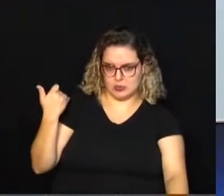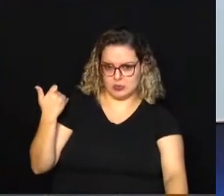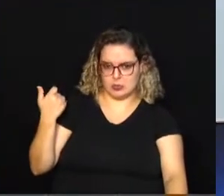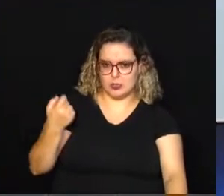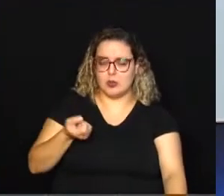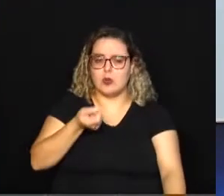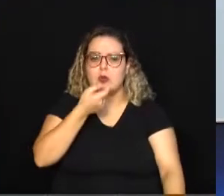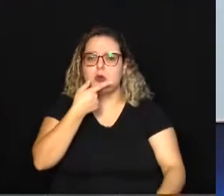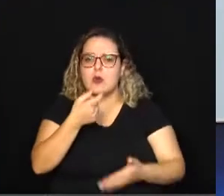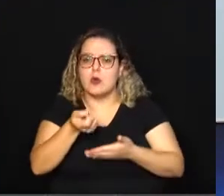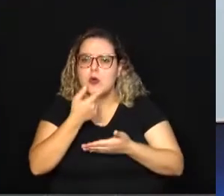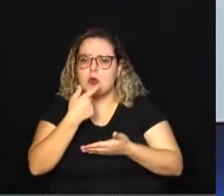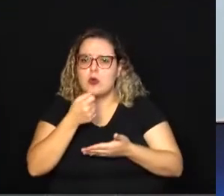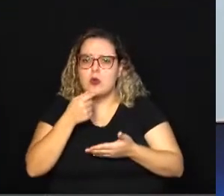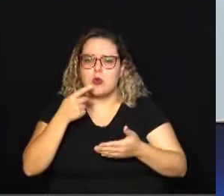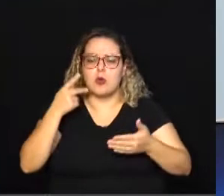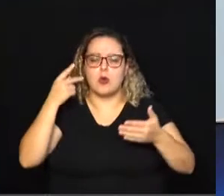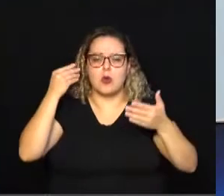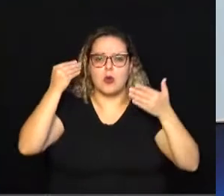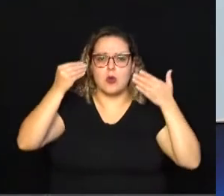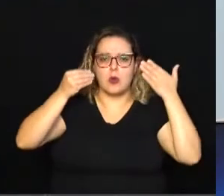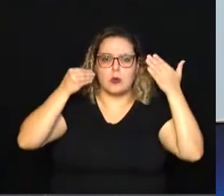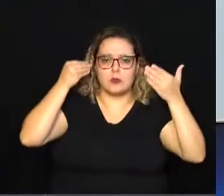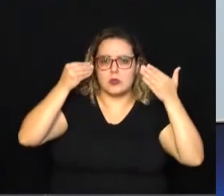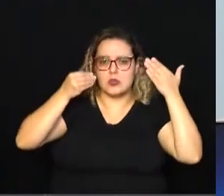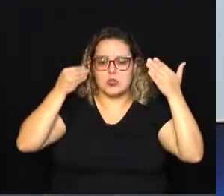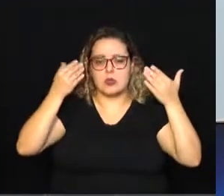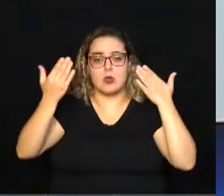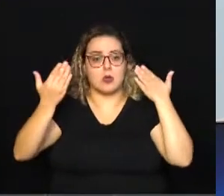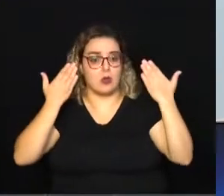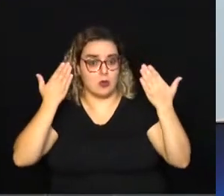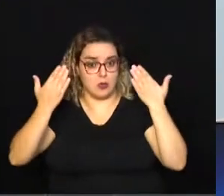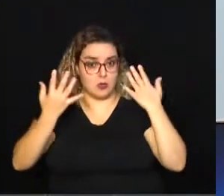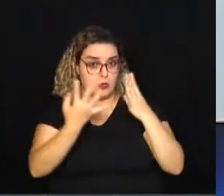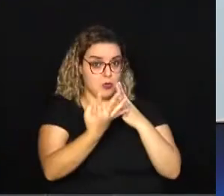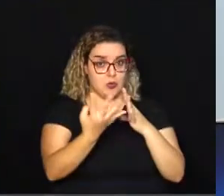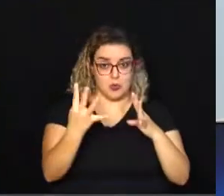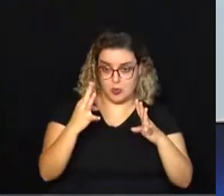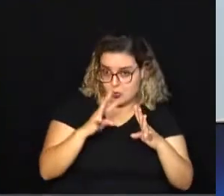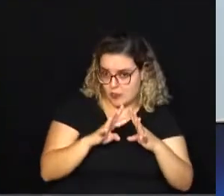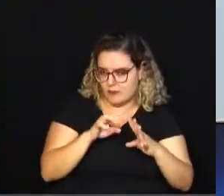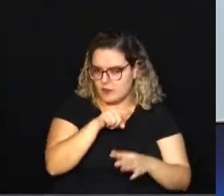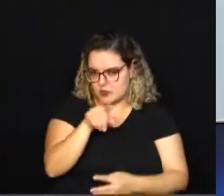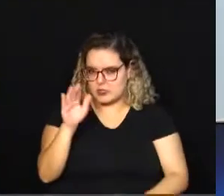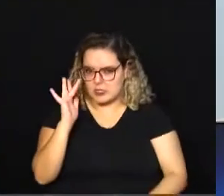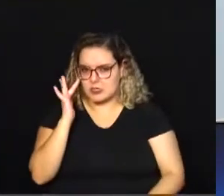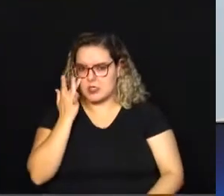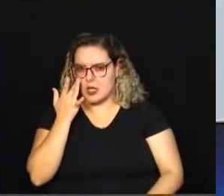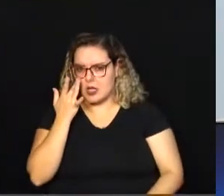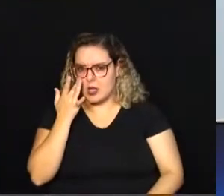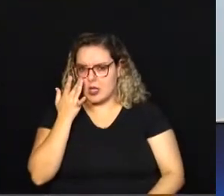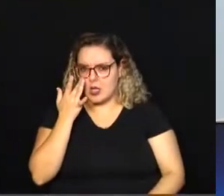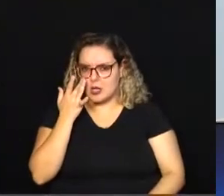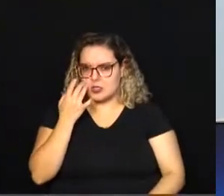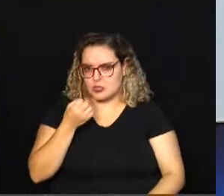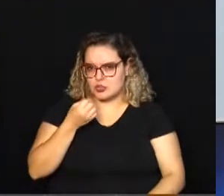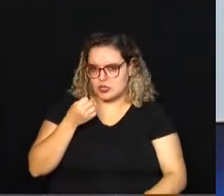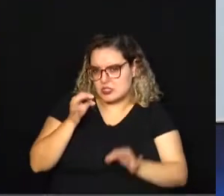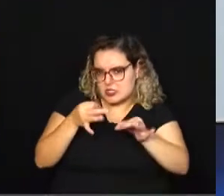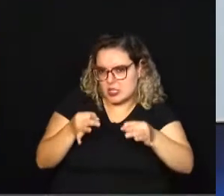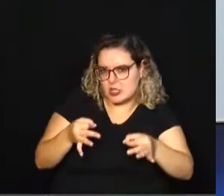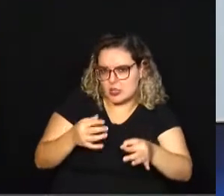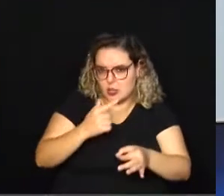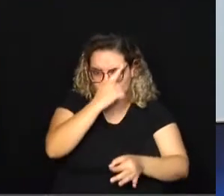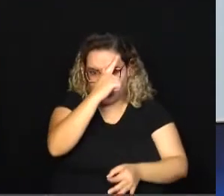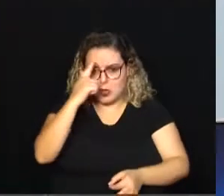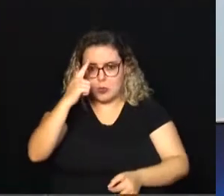por psiquiatras e psicólogos devido ao isolamento da vida escolar? O Gustavo Peta acha normal isso, porque encher a